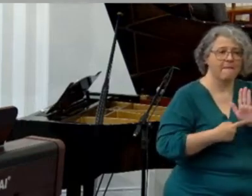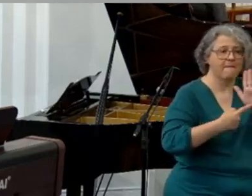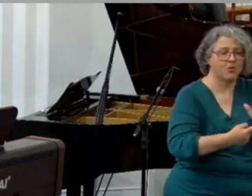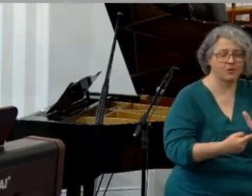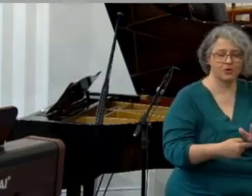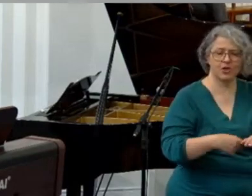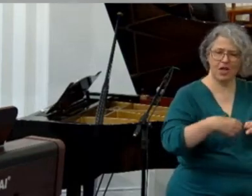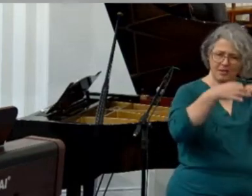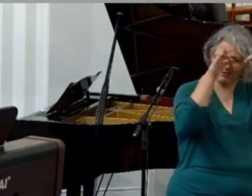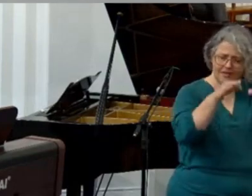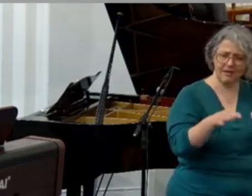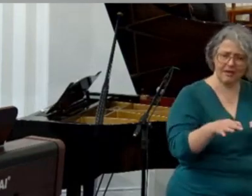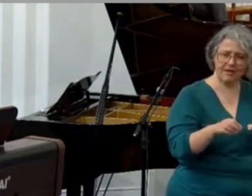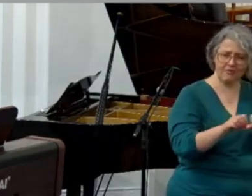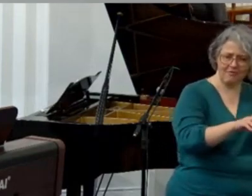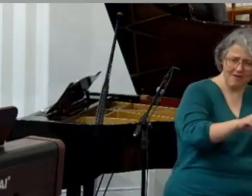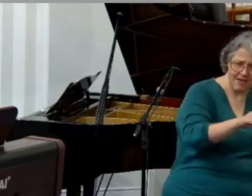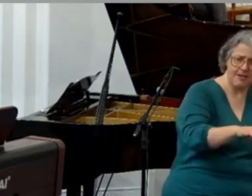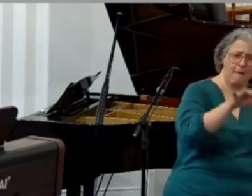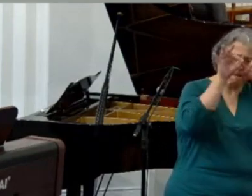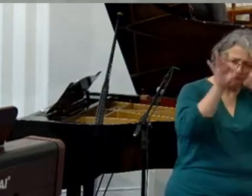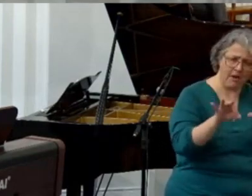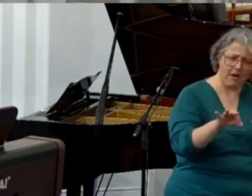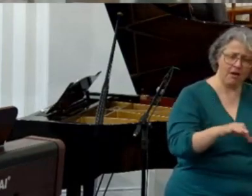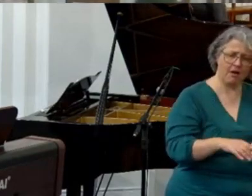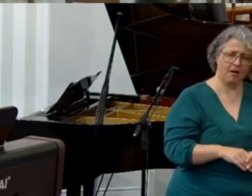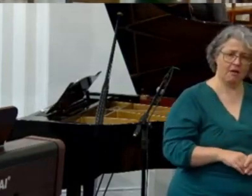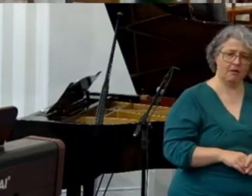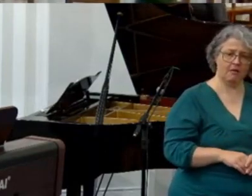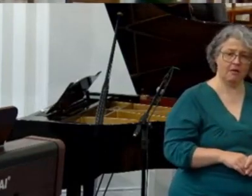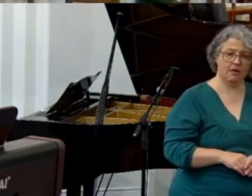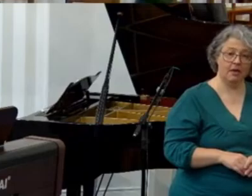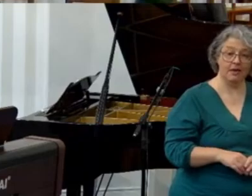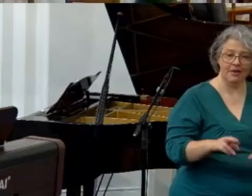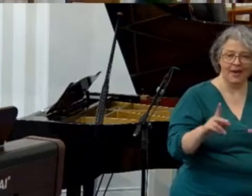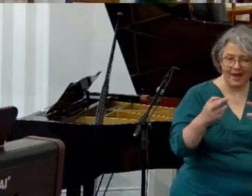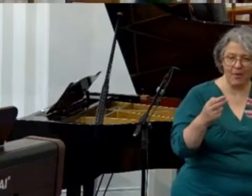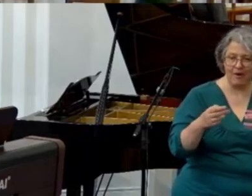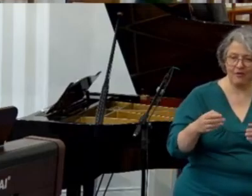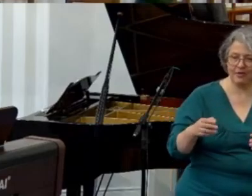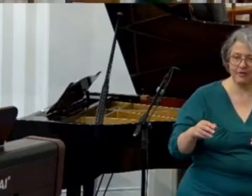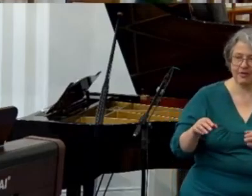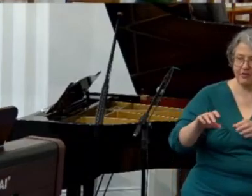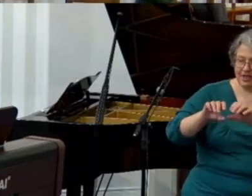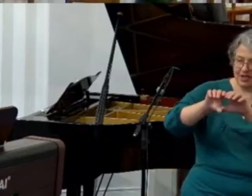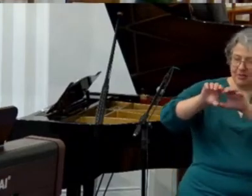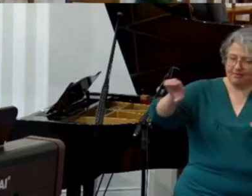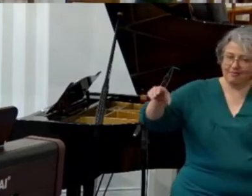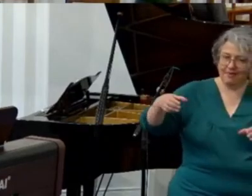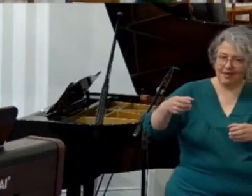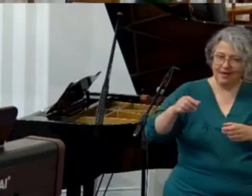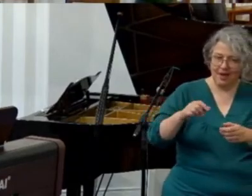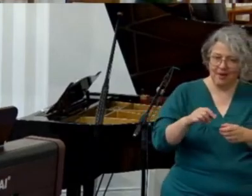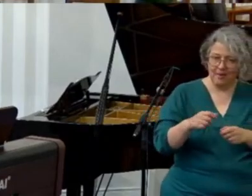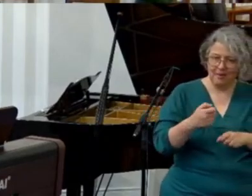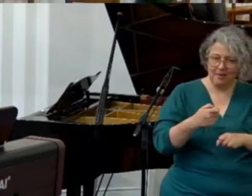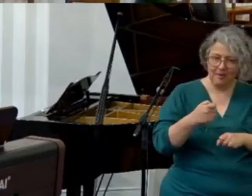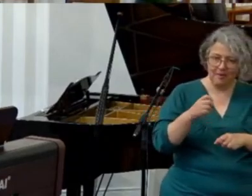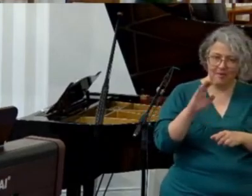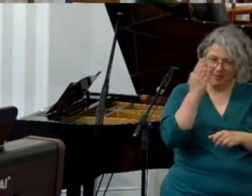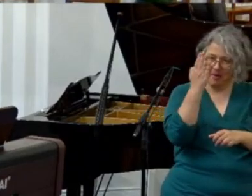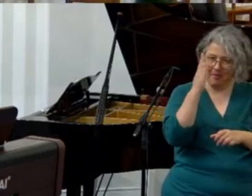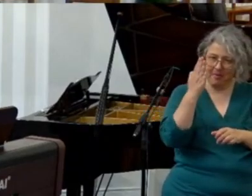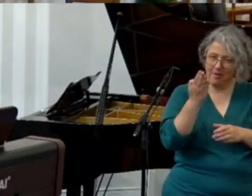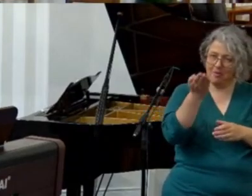um ensino. E Ele diz: olha, você que tem uma trave no seu olho, está olhando para